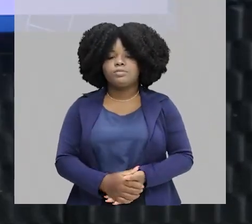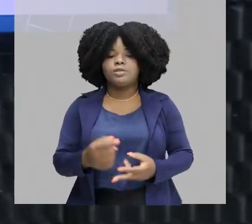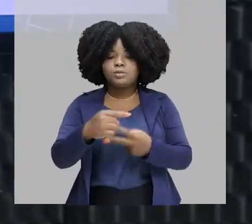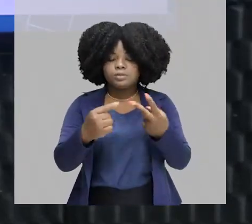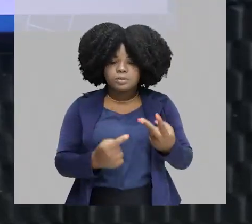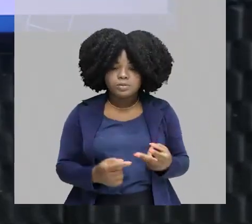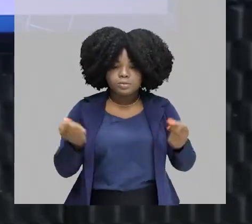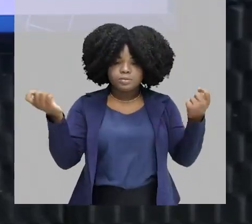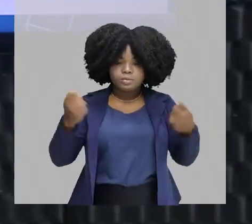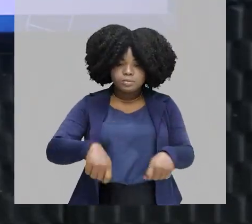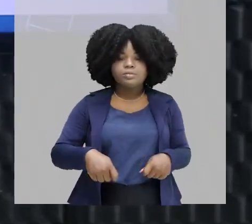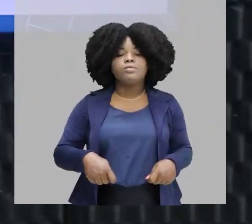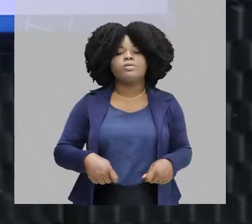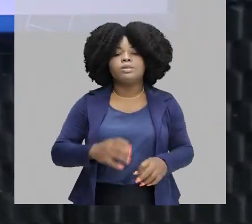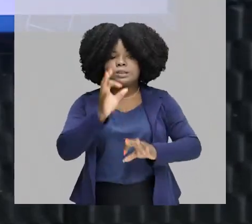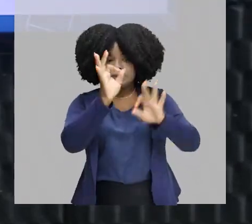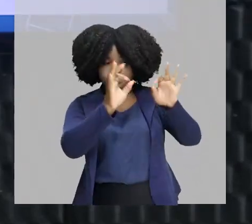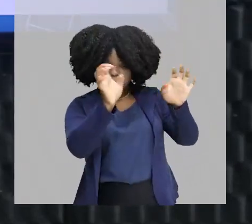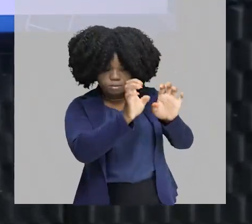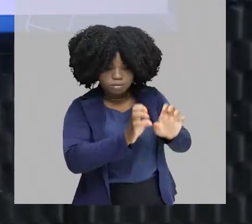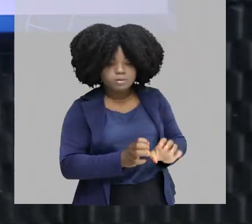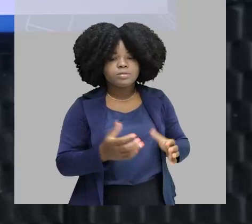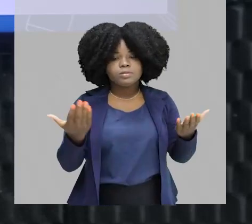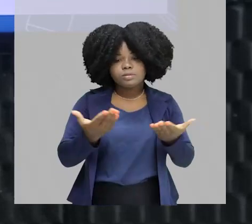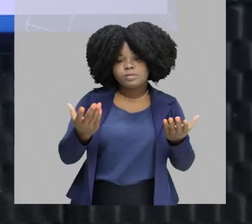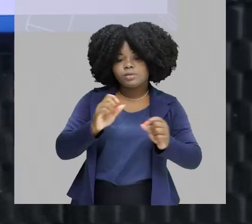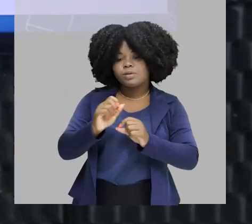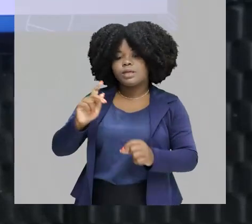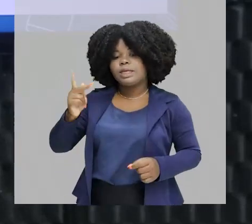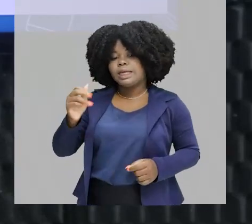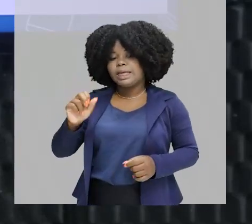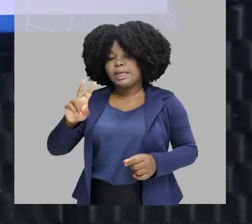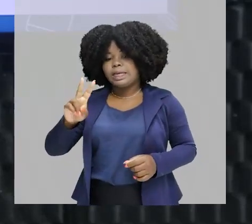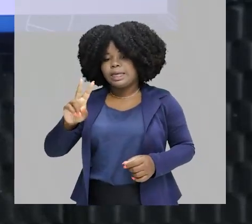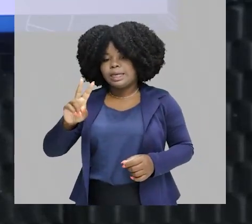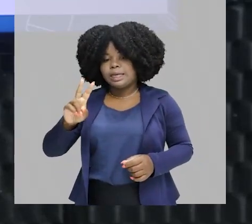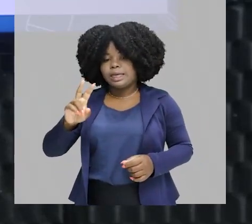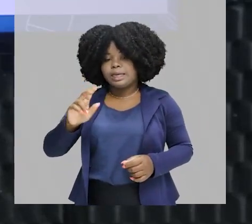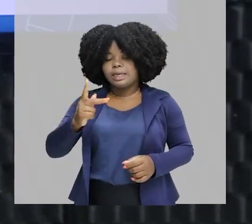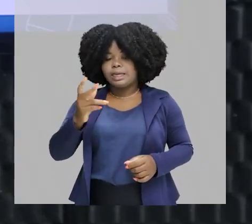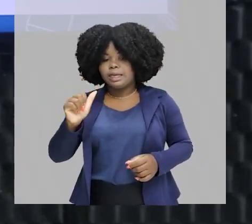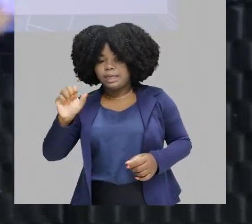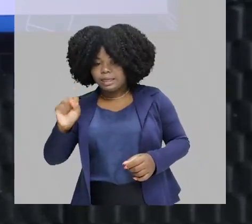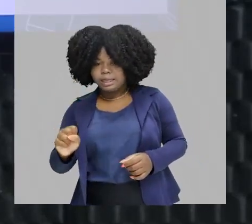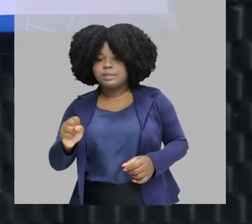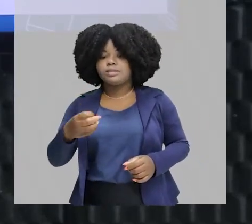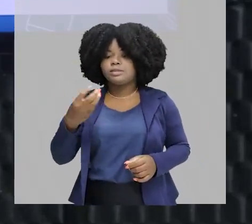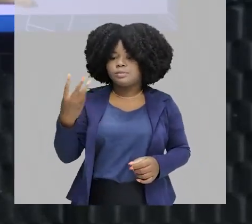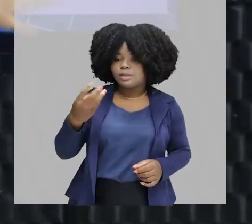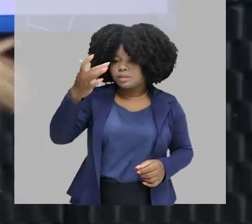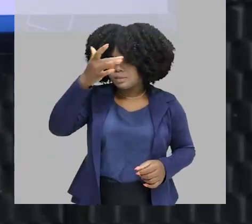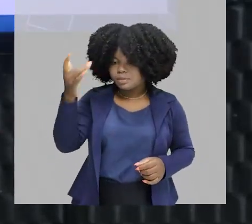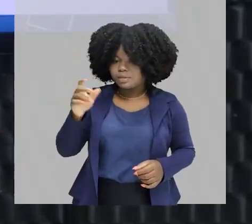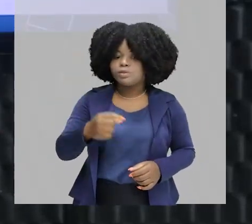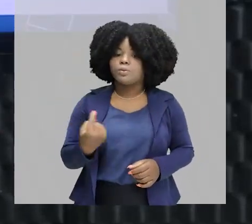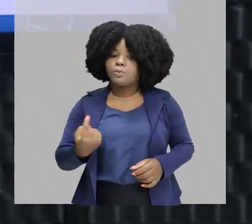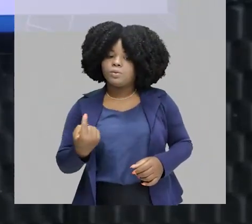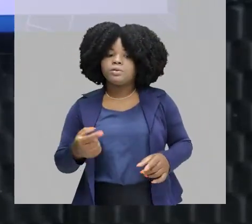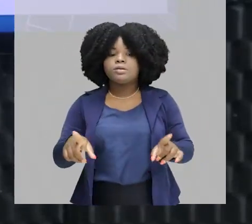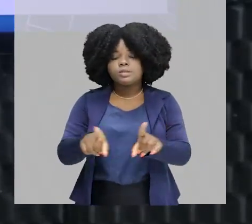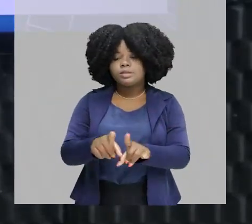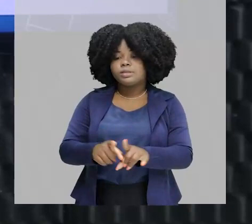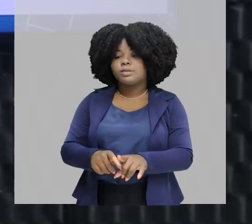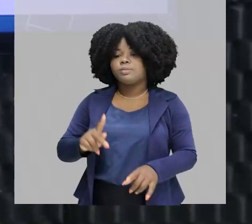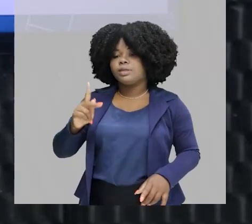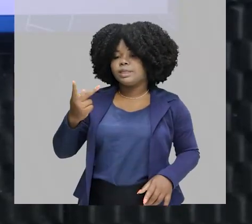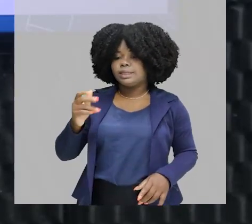possibilidades desse verbo conjugado no presente são has, para as terceiras pessoas do singular, e have, para todas